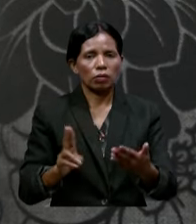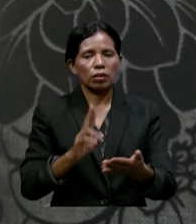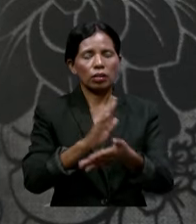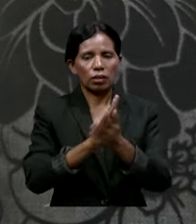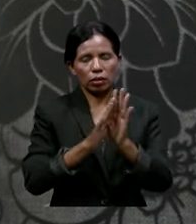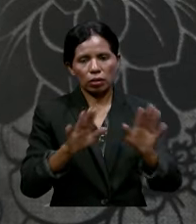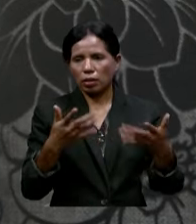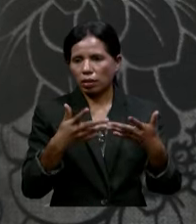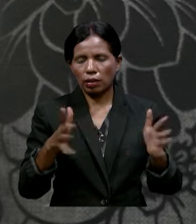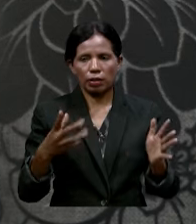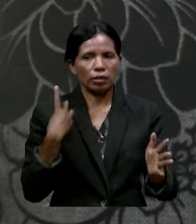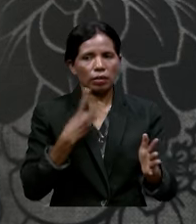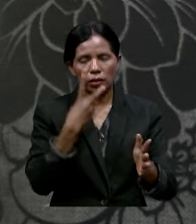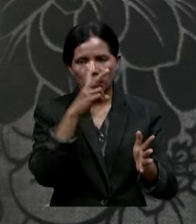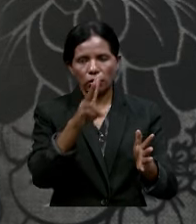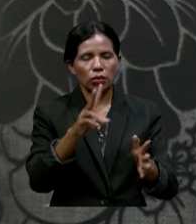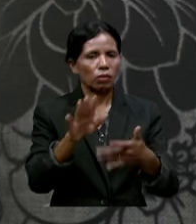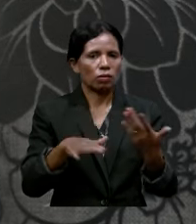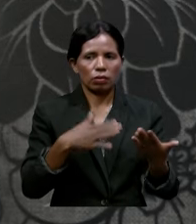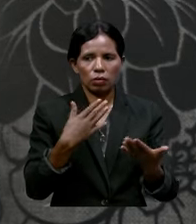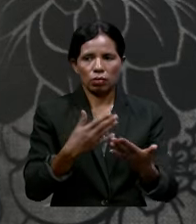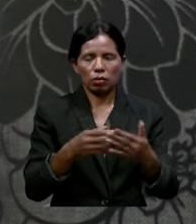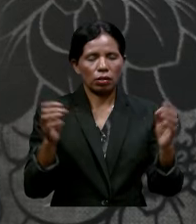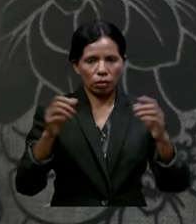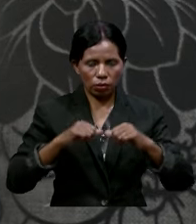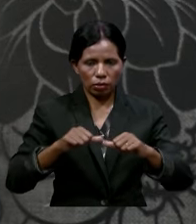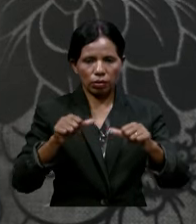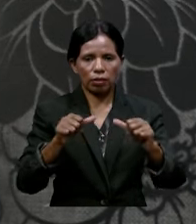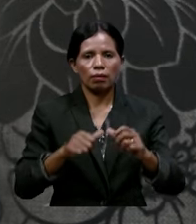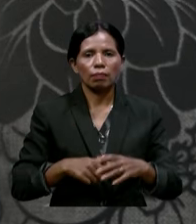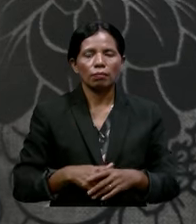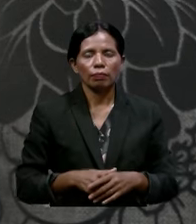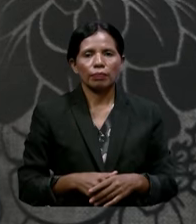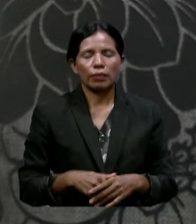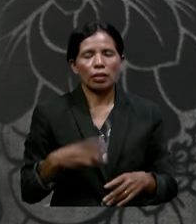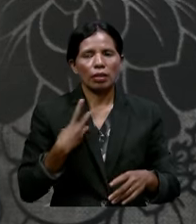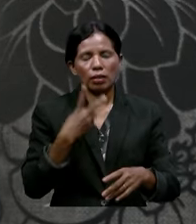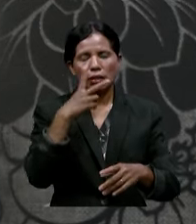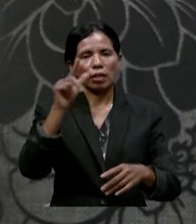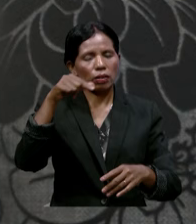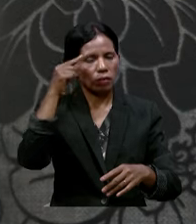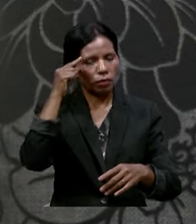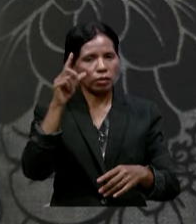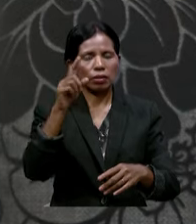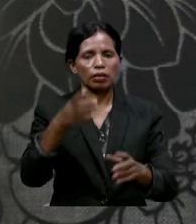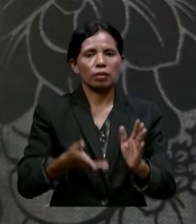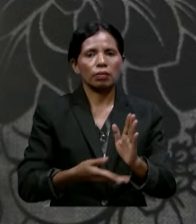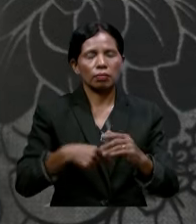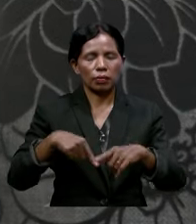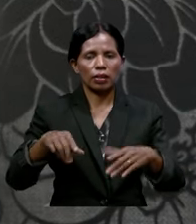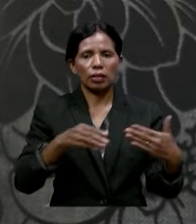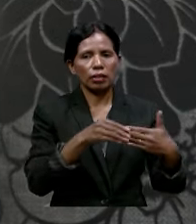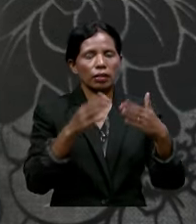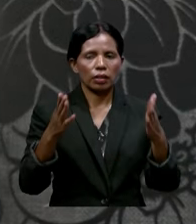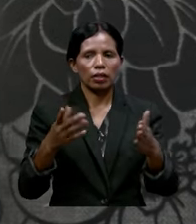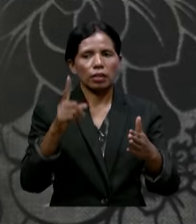iha itahare botu tutu la lao. Itahare di tiha governo ida sai ida